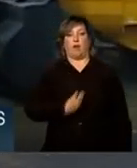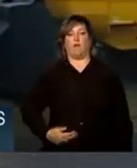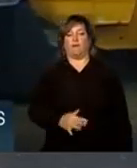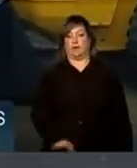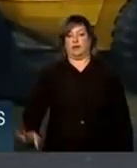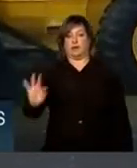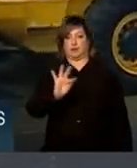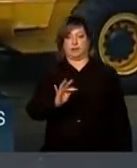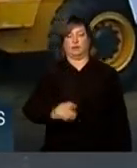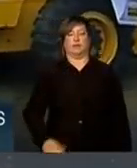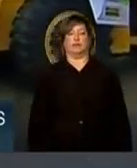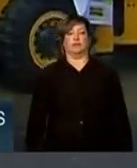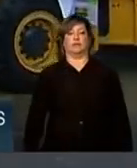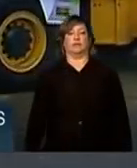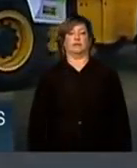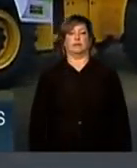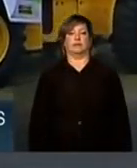federal.